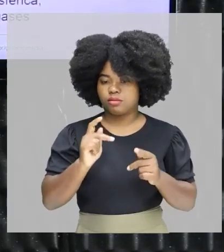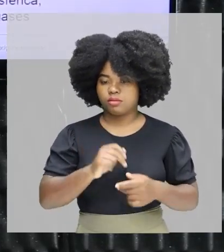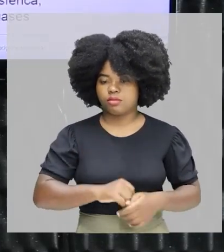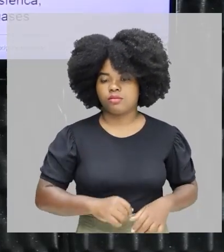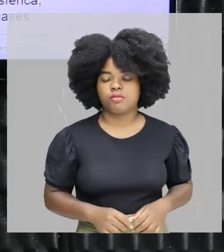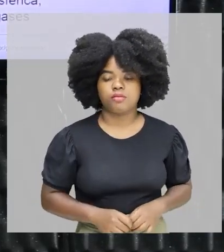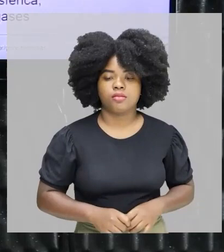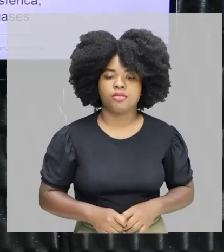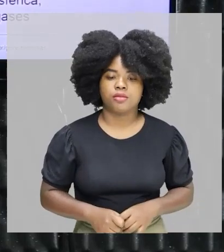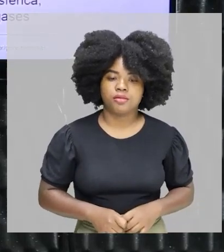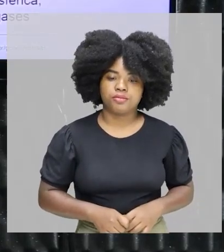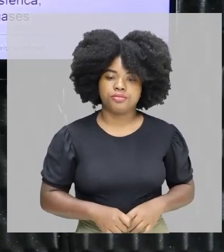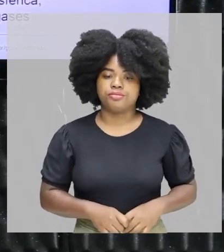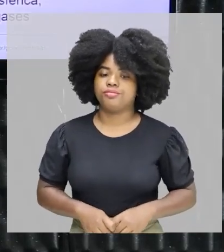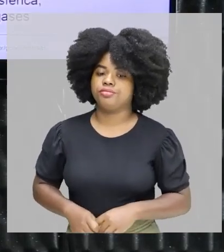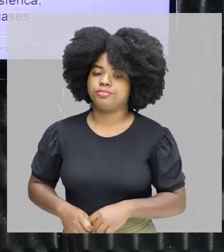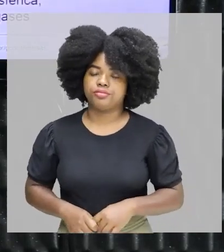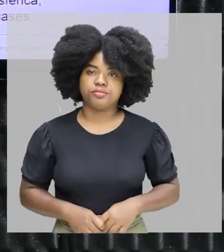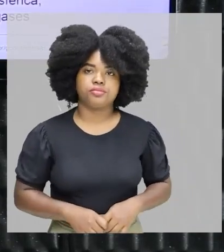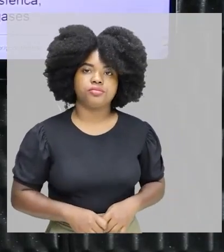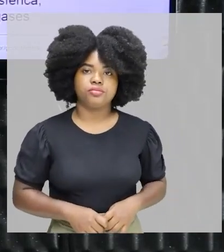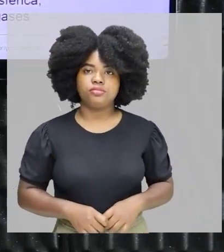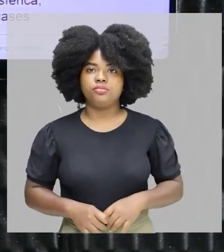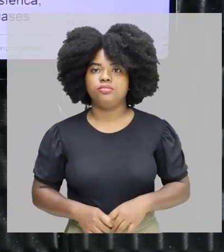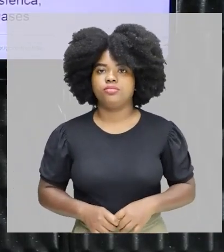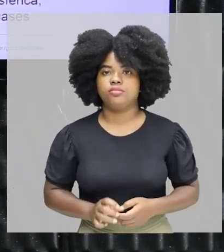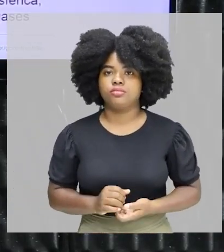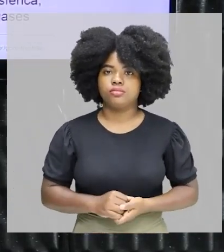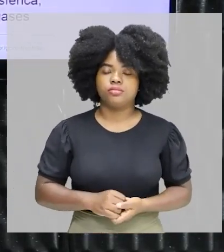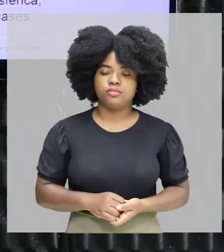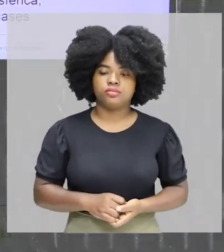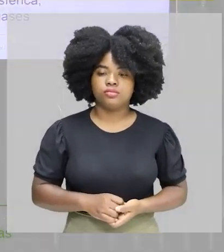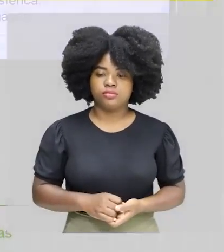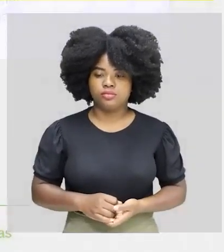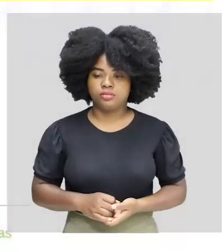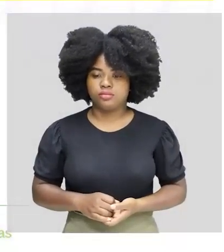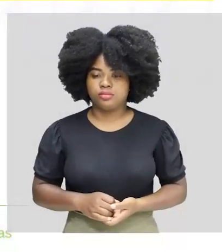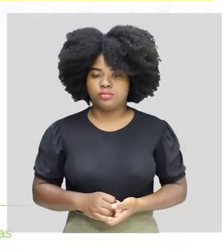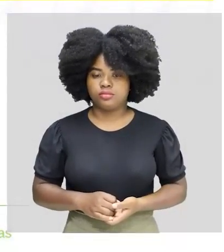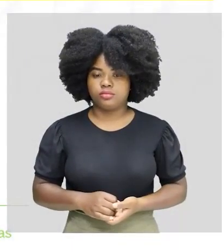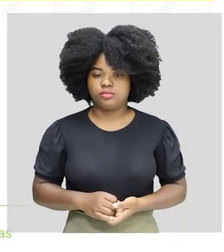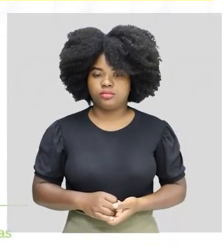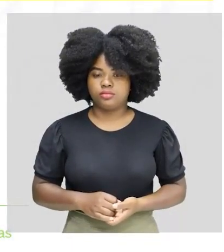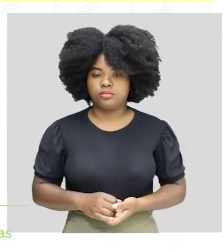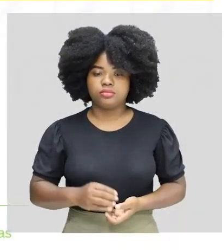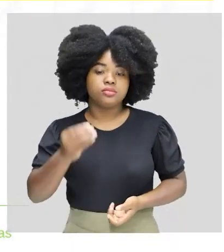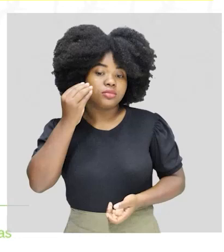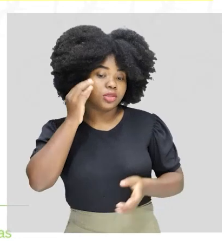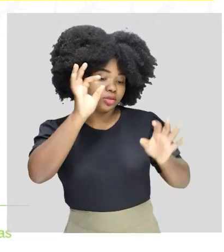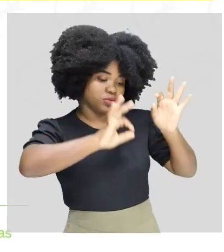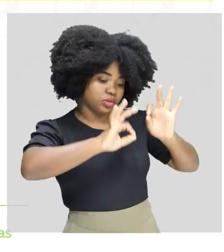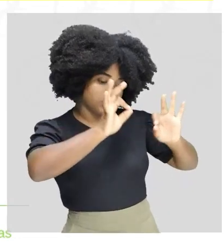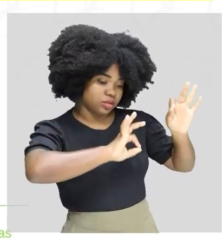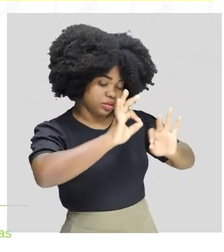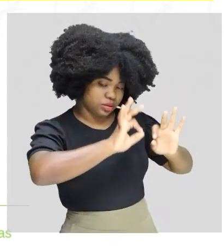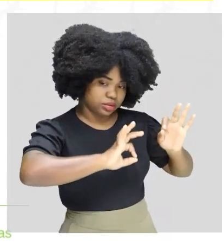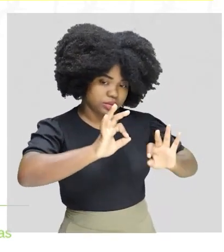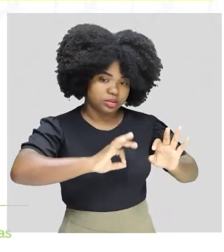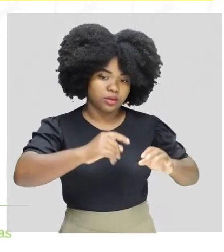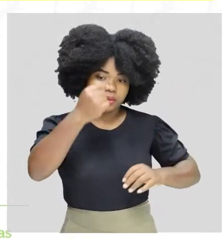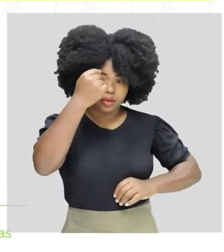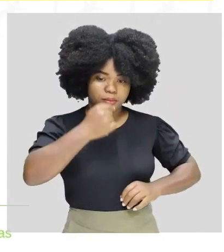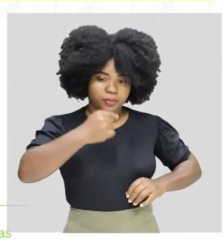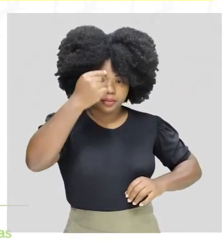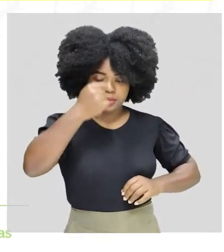vamos ao comentário, à resolução da questão. Então, eu trouxe aqui, tentei montar uma